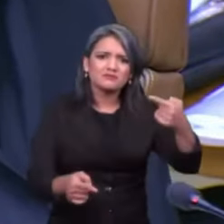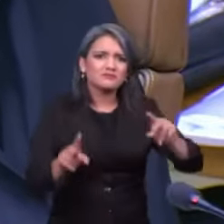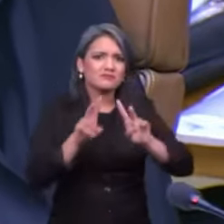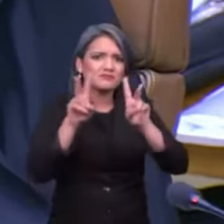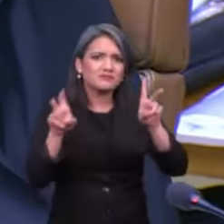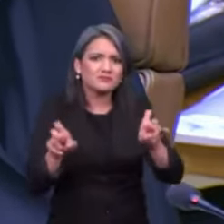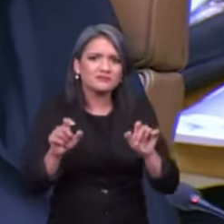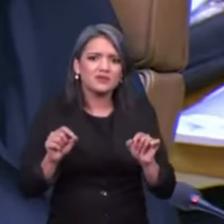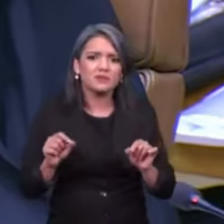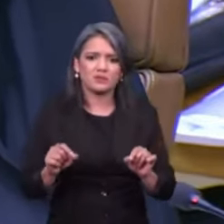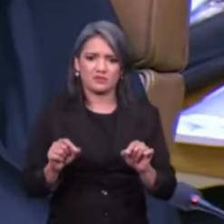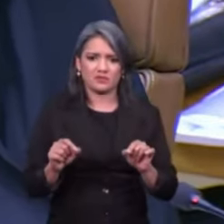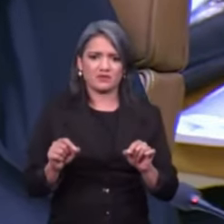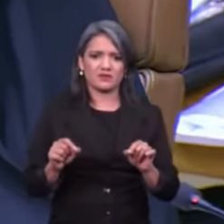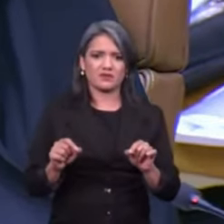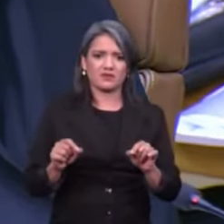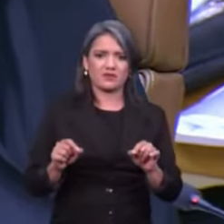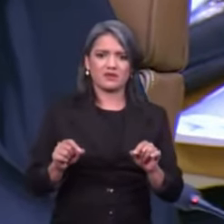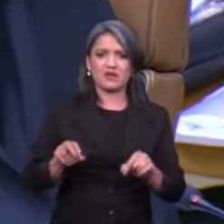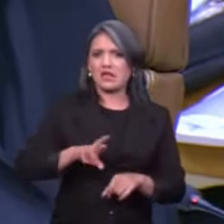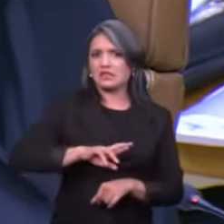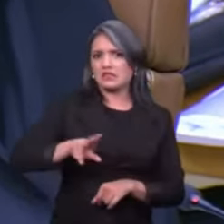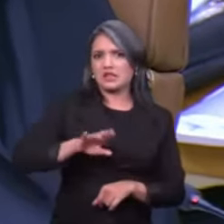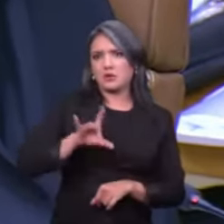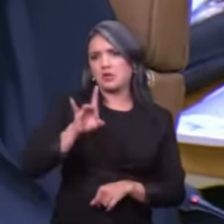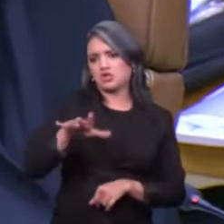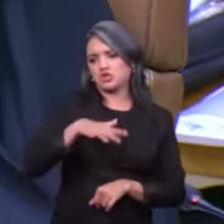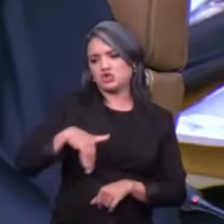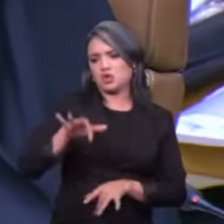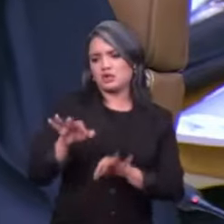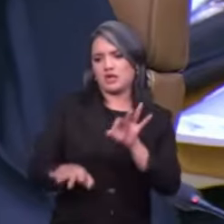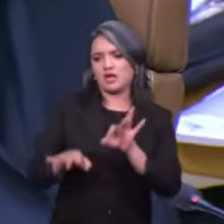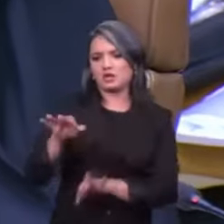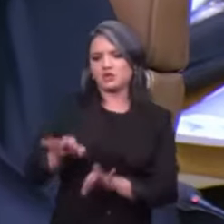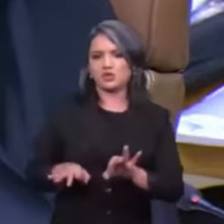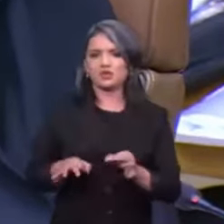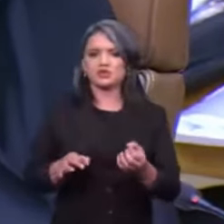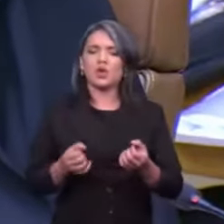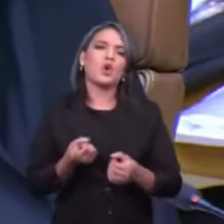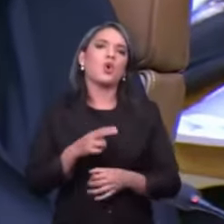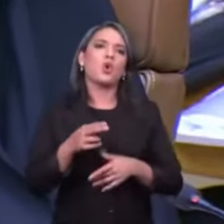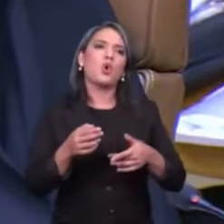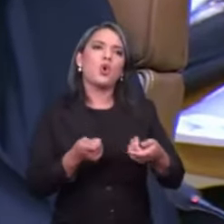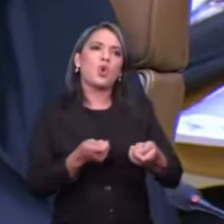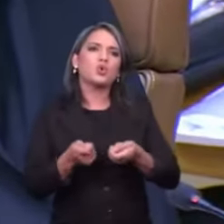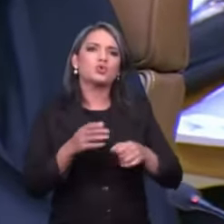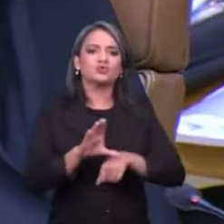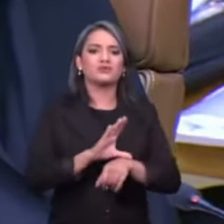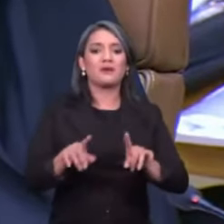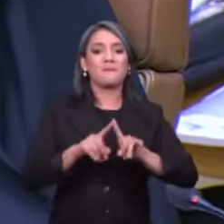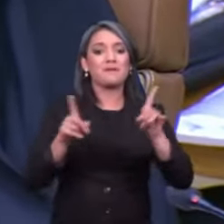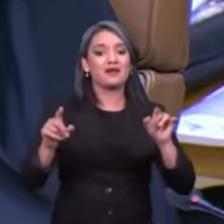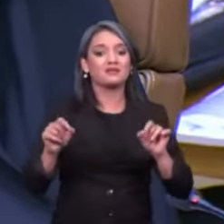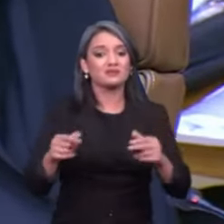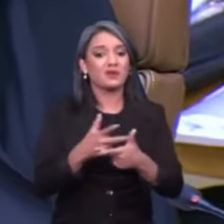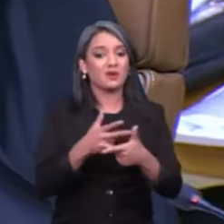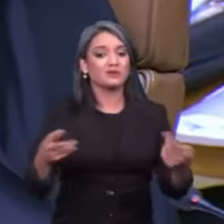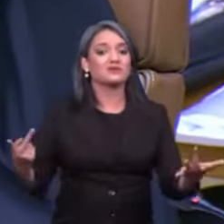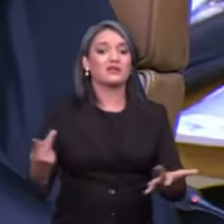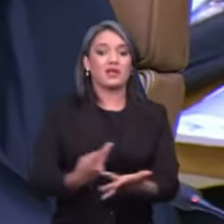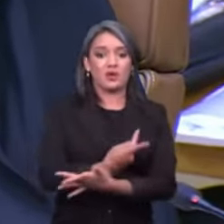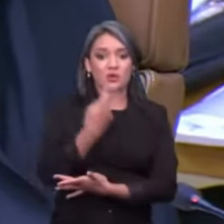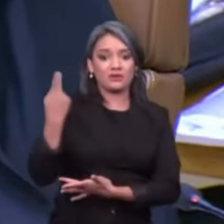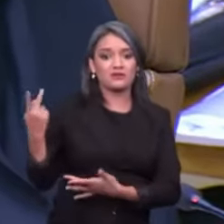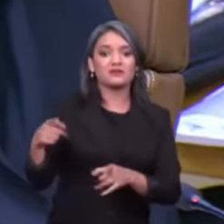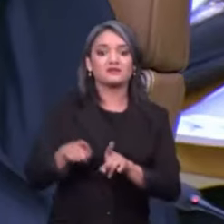de maneira alguma, de cunho exclusivamente jurídico ou mesmo de controle de constitucionalidade, mas sim uma controvérsia atinente ao próprio